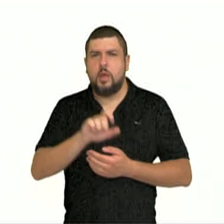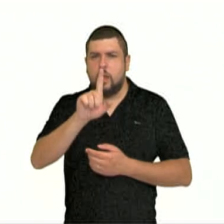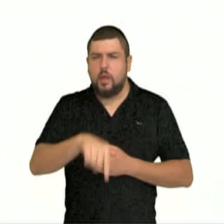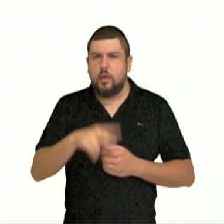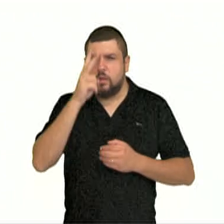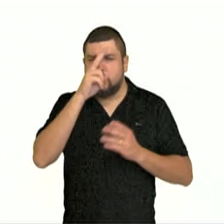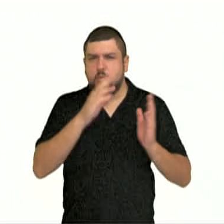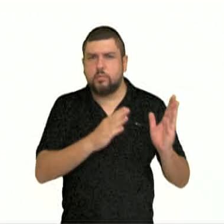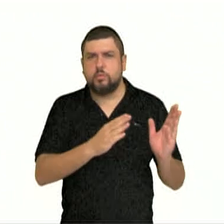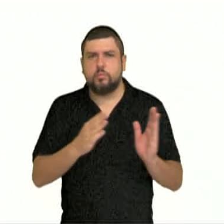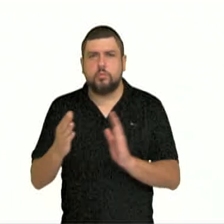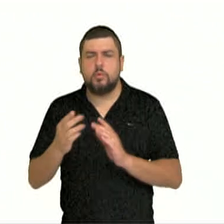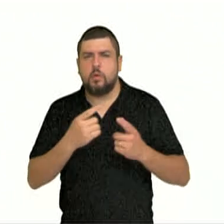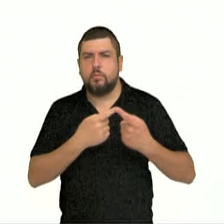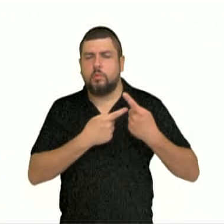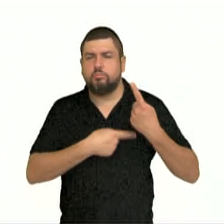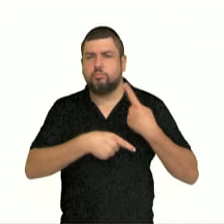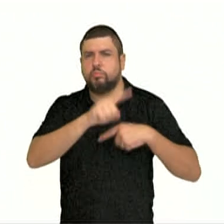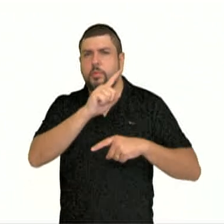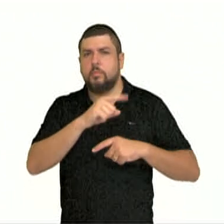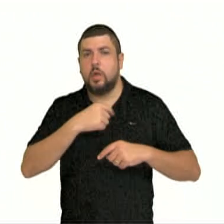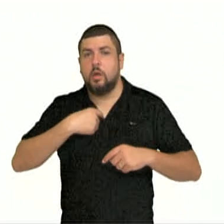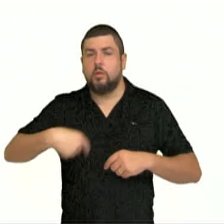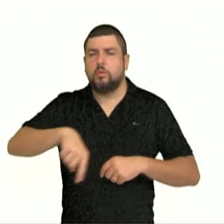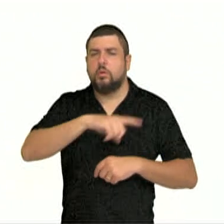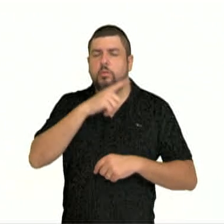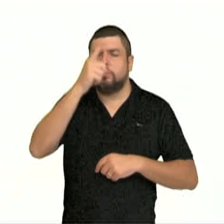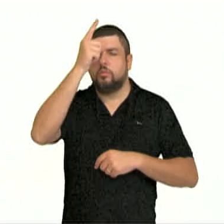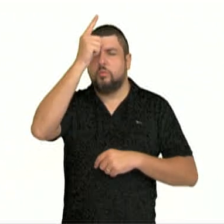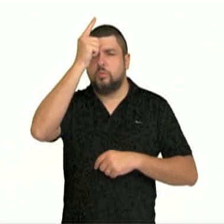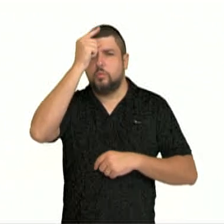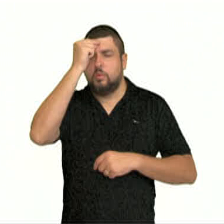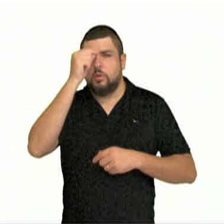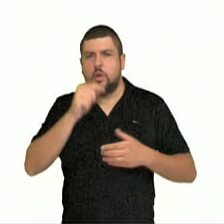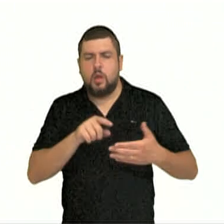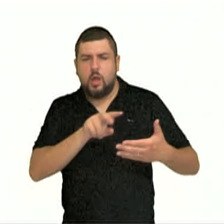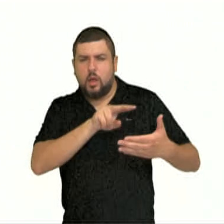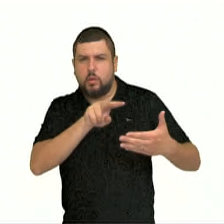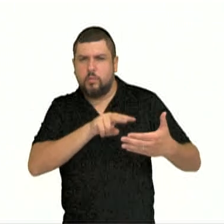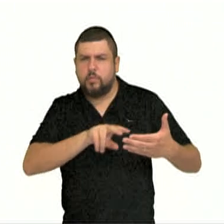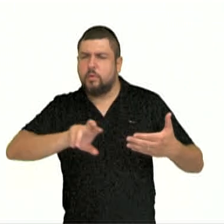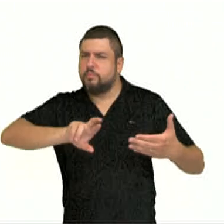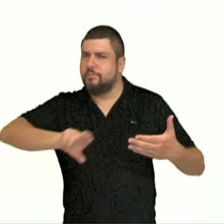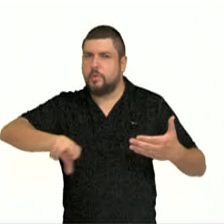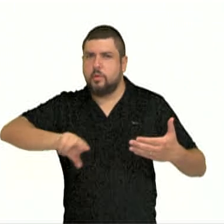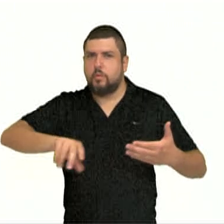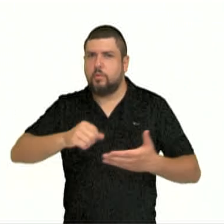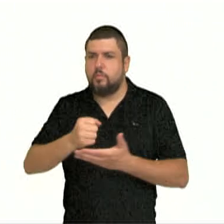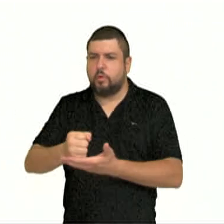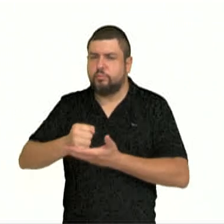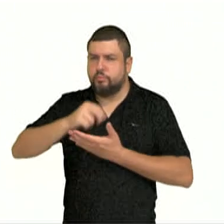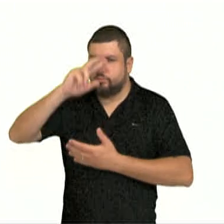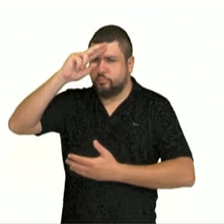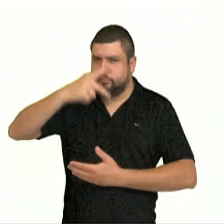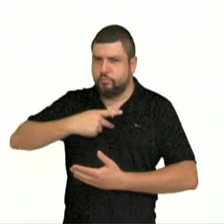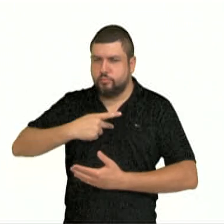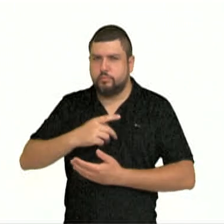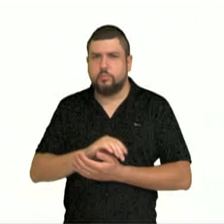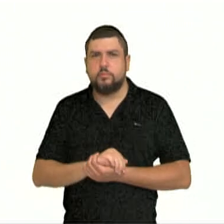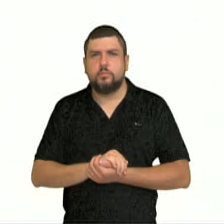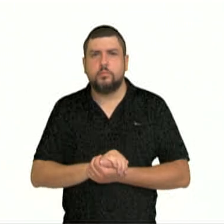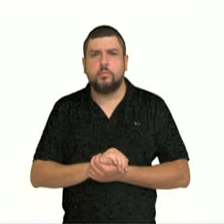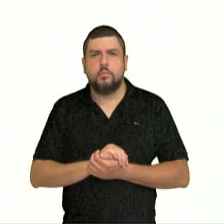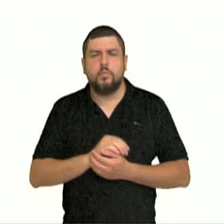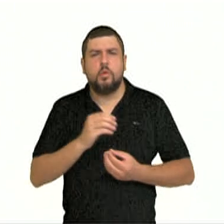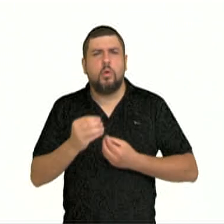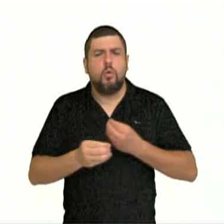superação que, para nosso alívio, está bem distante da fórmula autoajuda para assistir. Como o resenhista está avaliando o